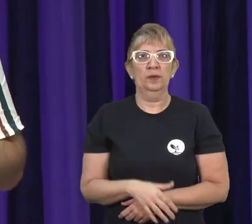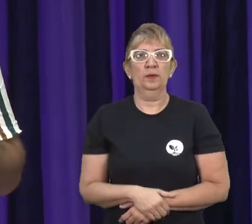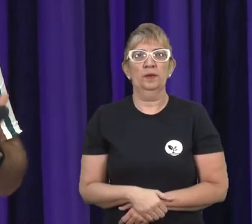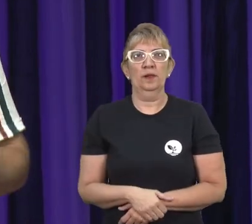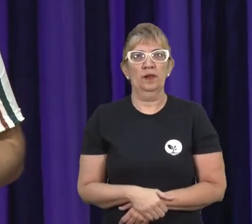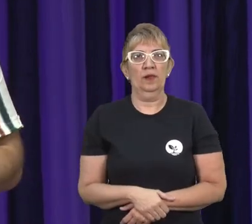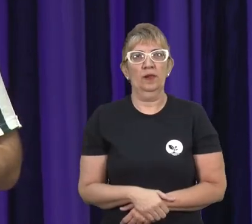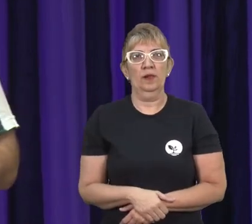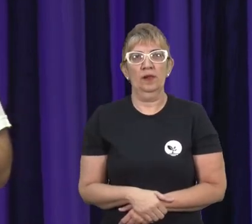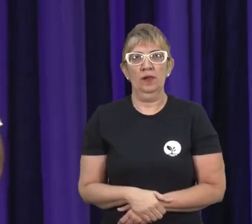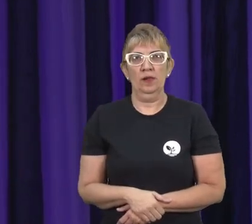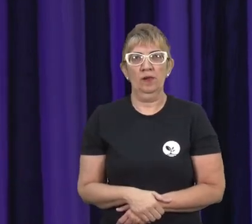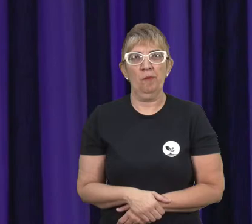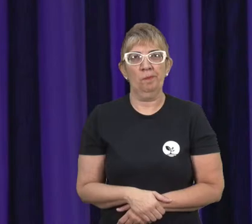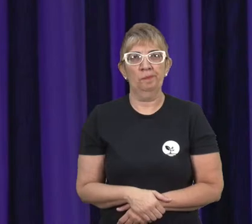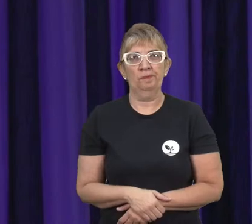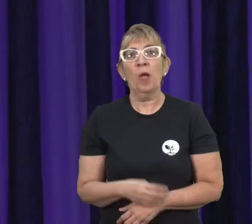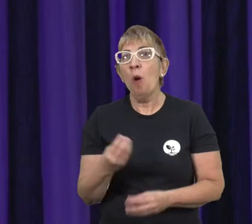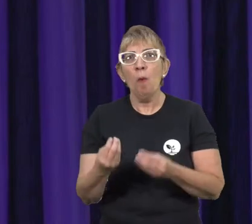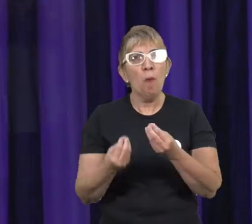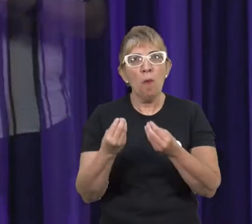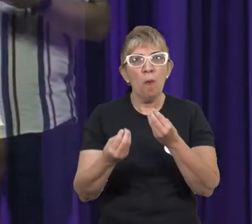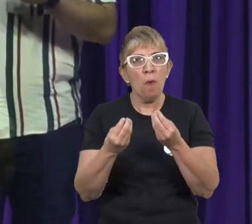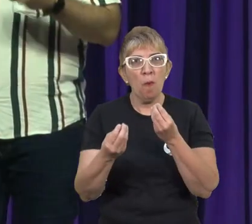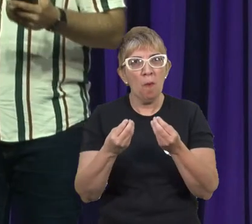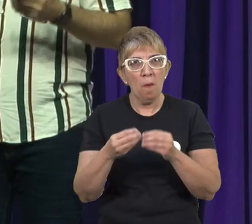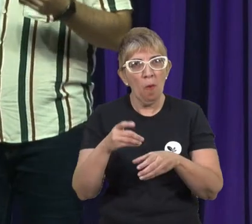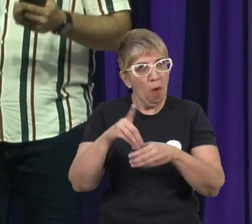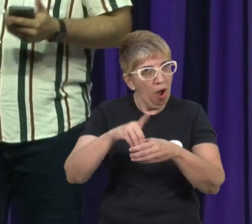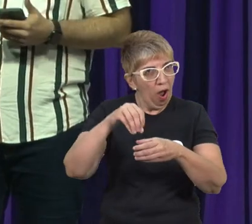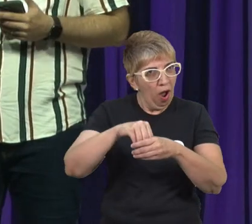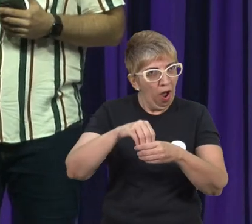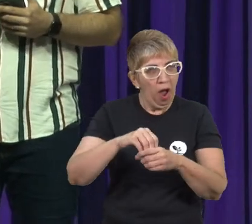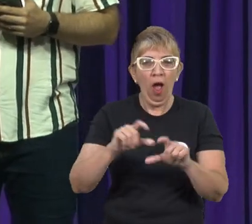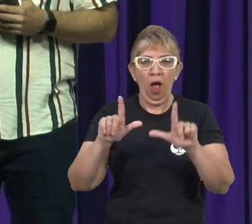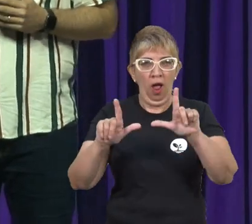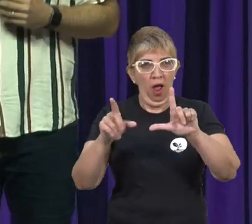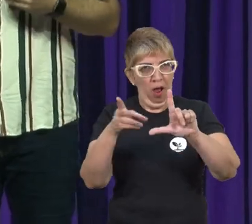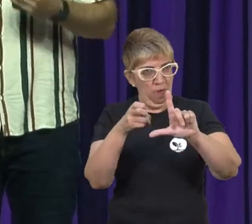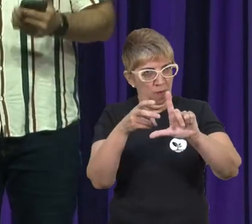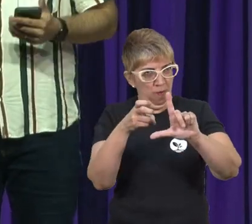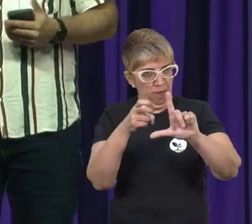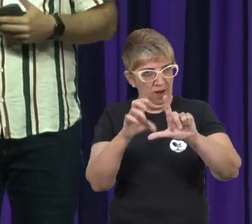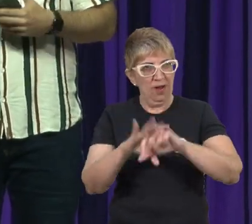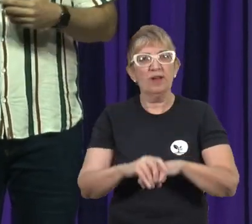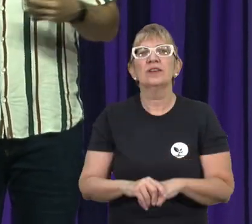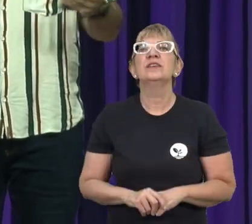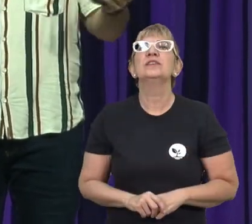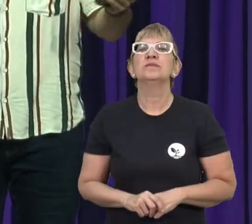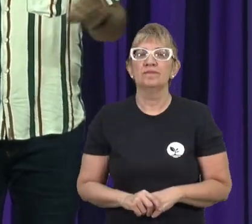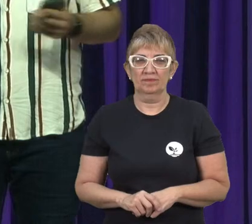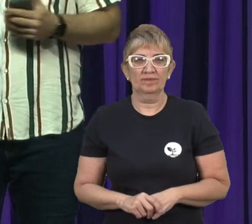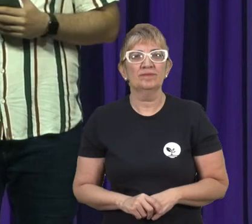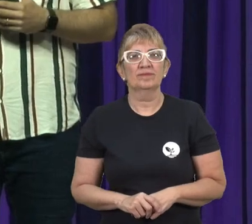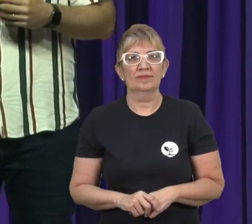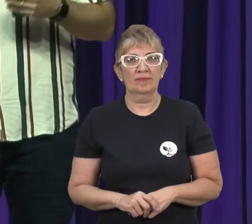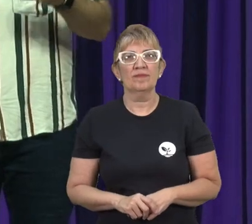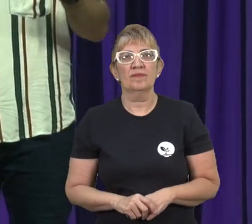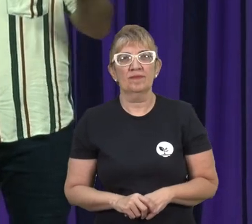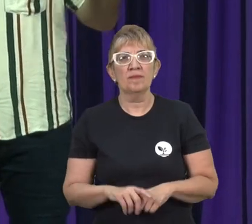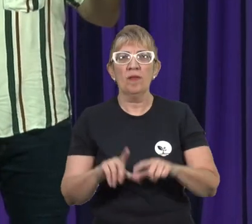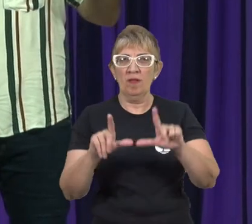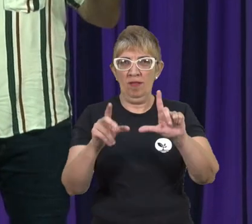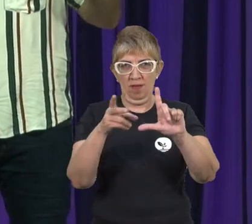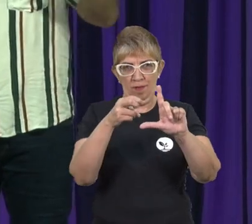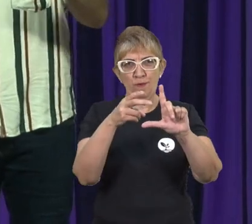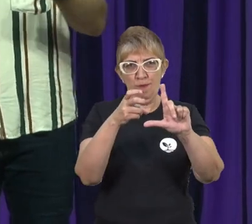os diversos caminhos que você tem para fazer a sua oferta. Nós temos então o QR Code, que ficará na próxima canção, e